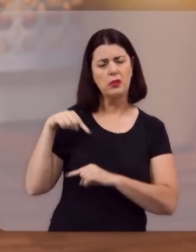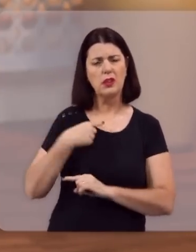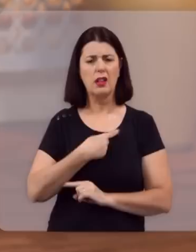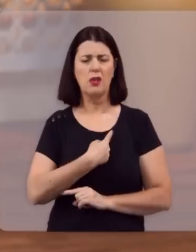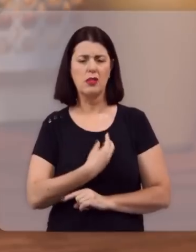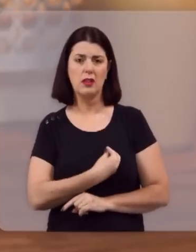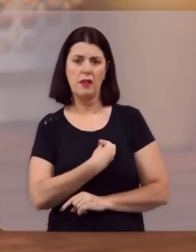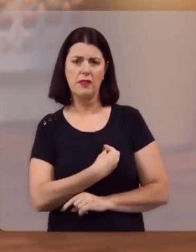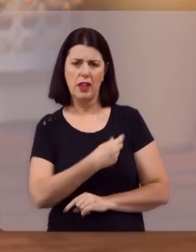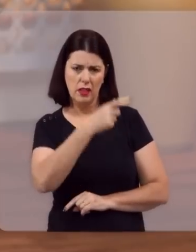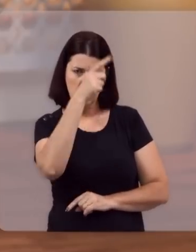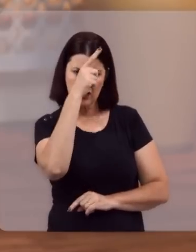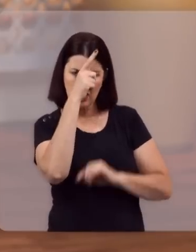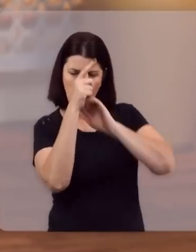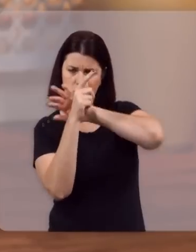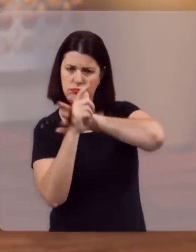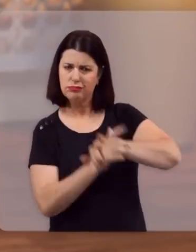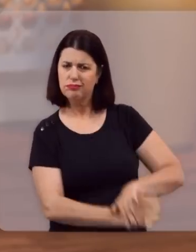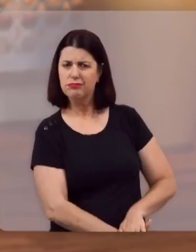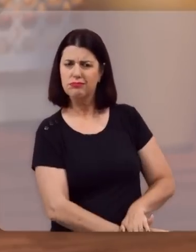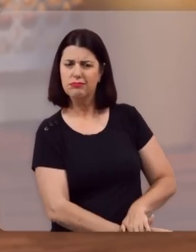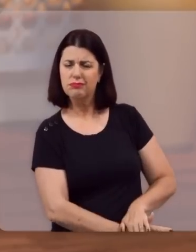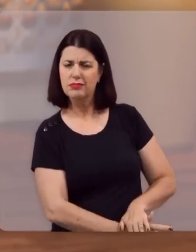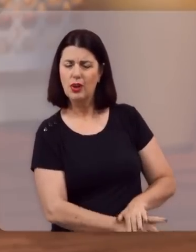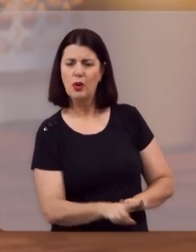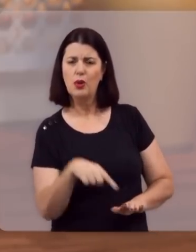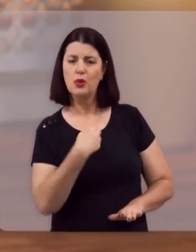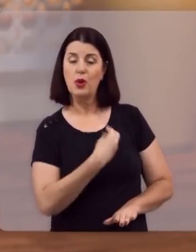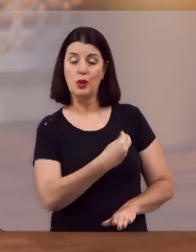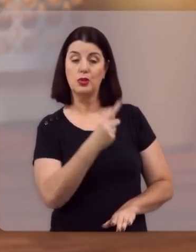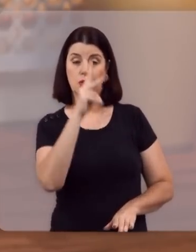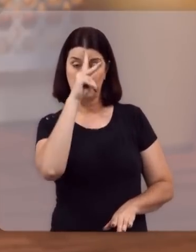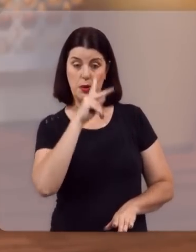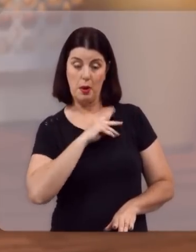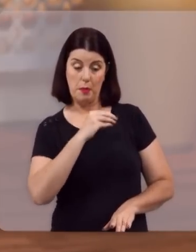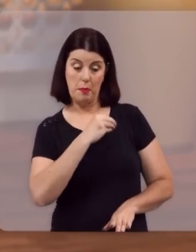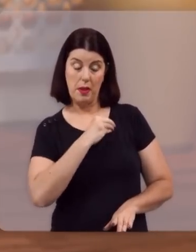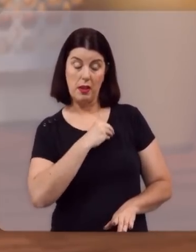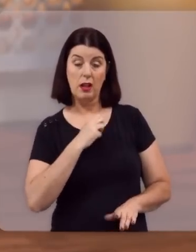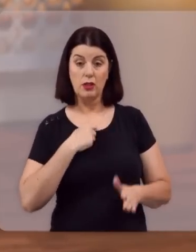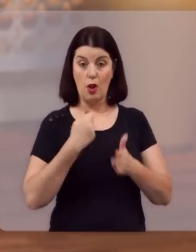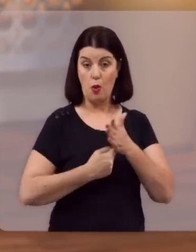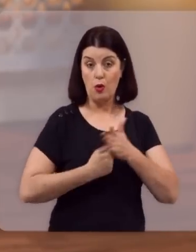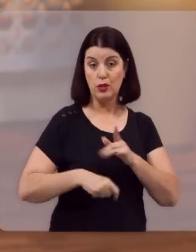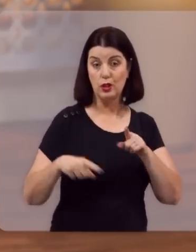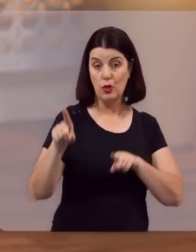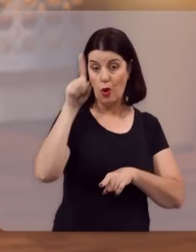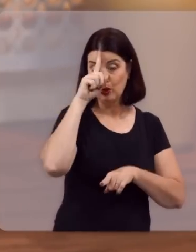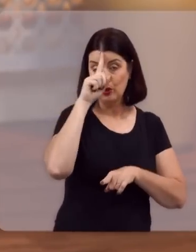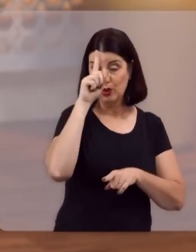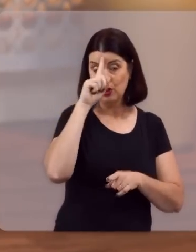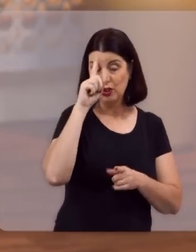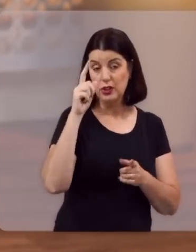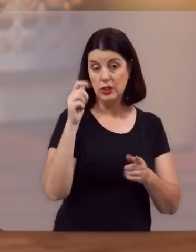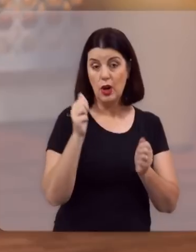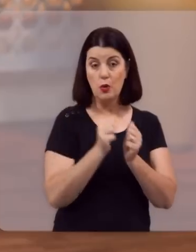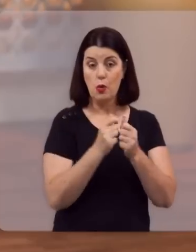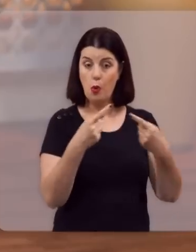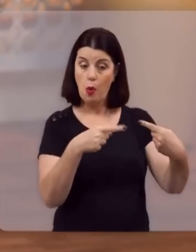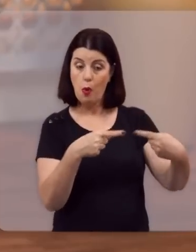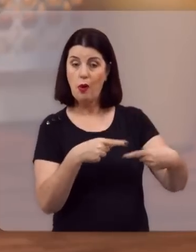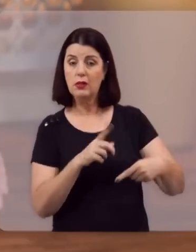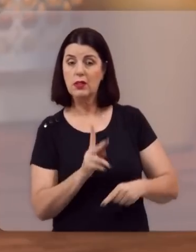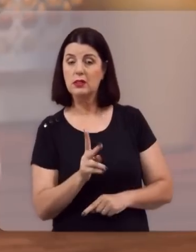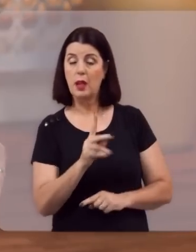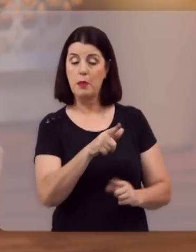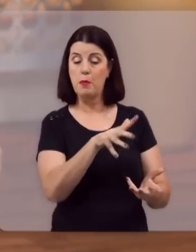oposição satânica será removida. O nosso próprio pecado, que a gente ainda luta com ele dioturnamente enquanto